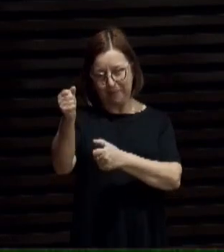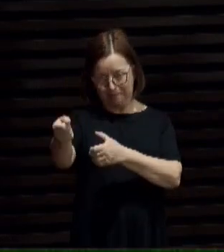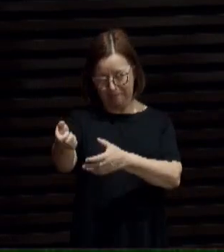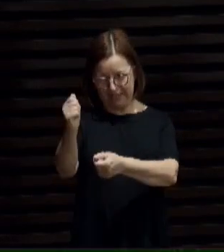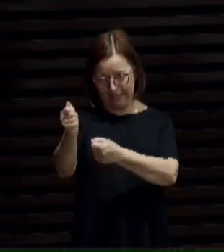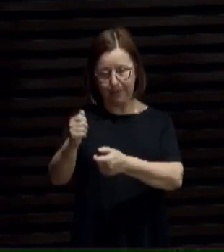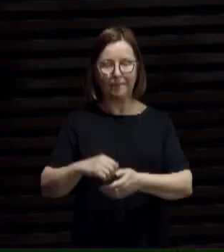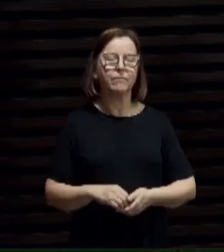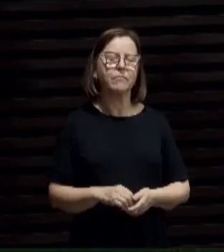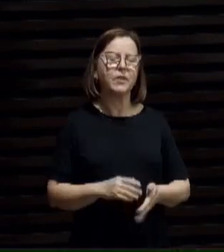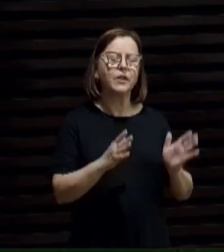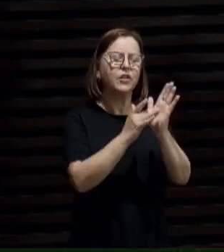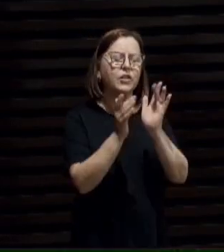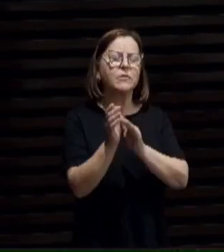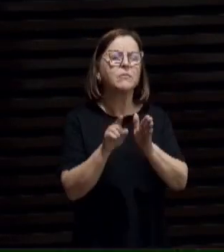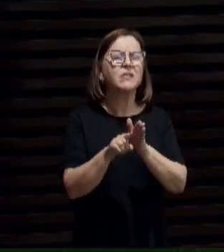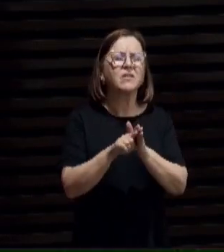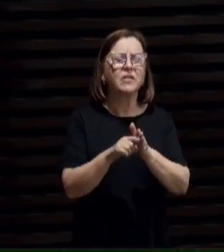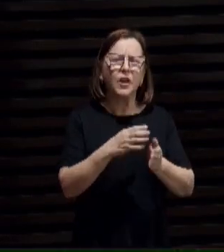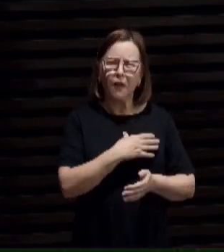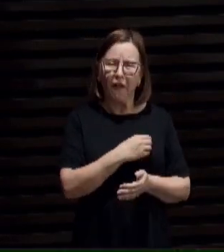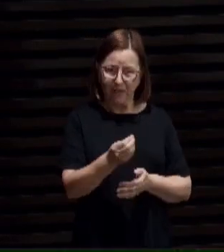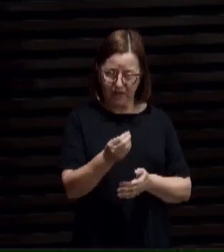perguntou-lhes Jesus: filhos,